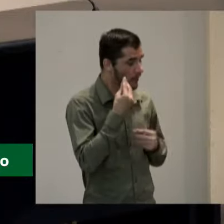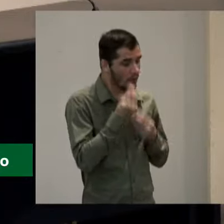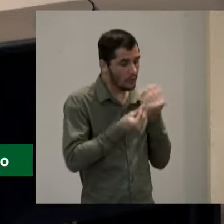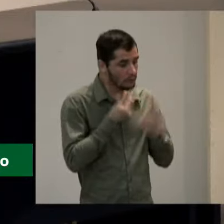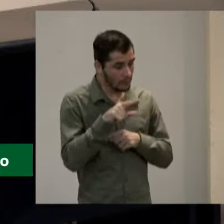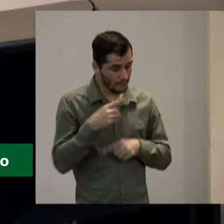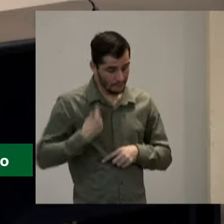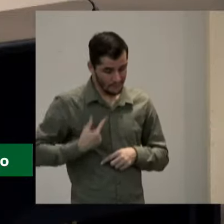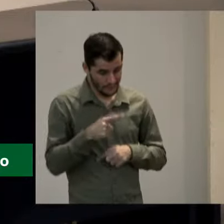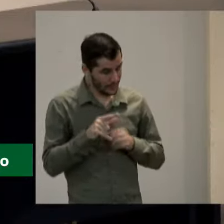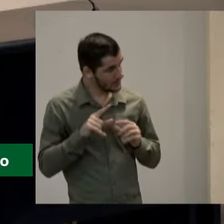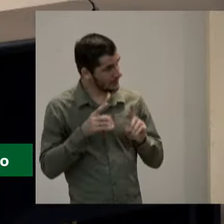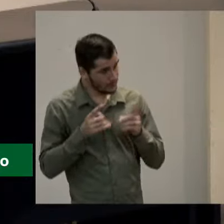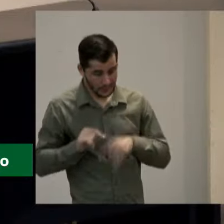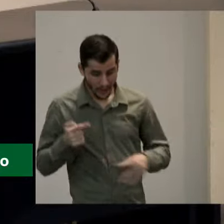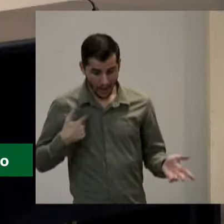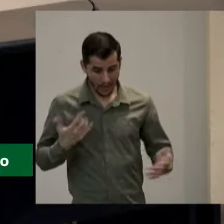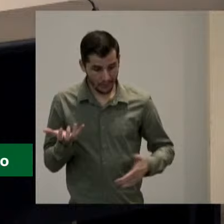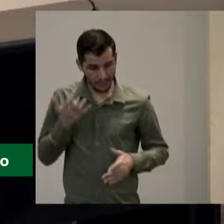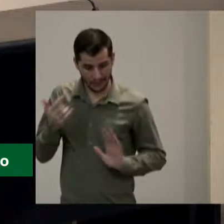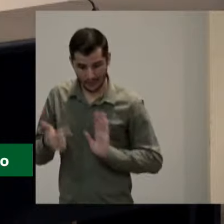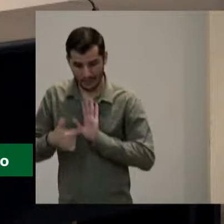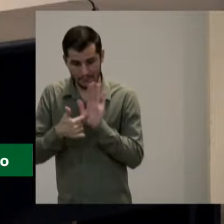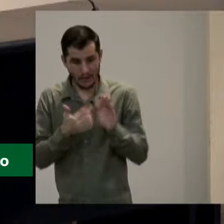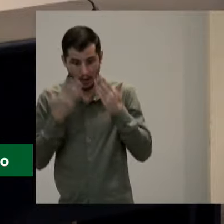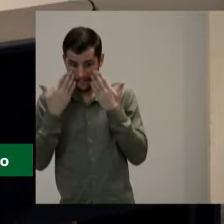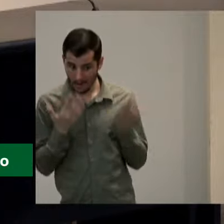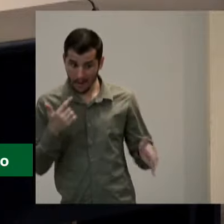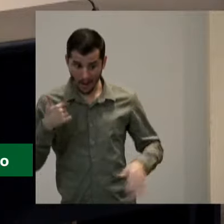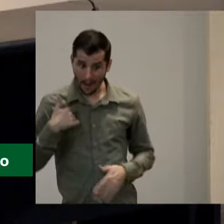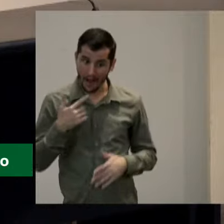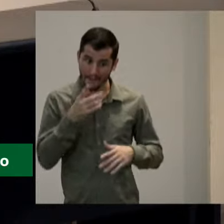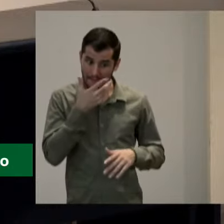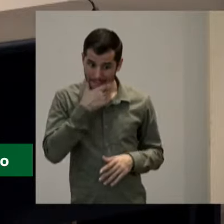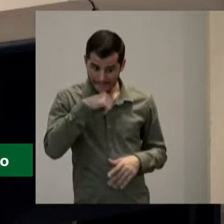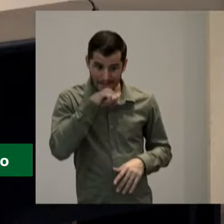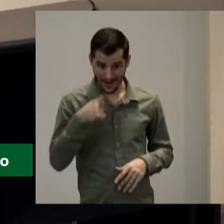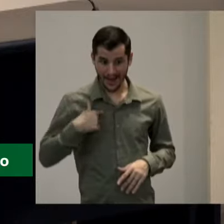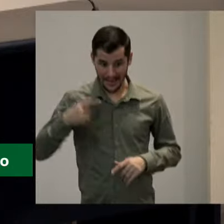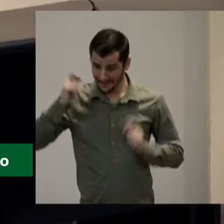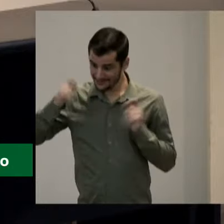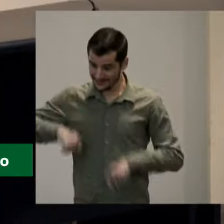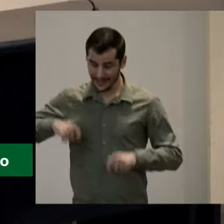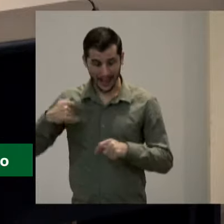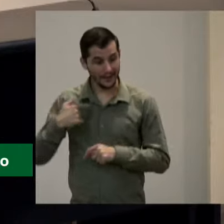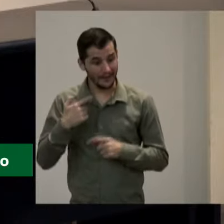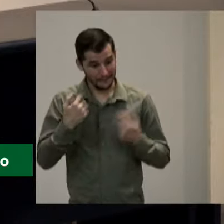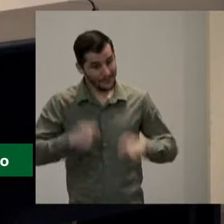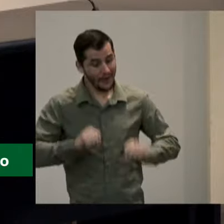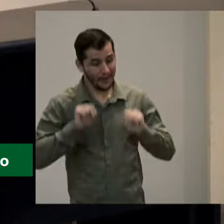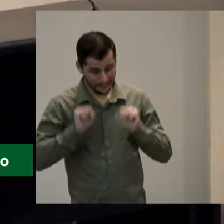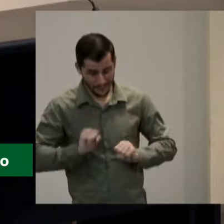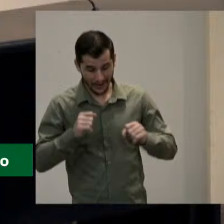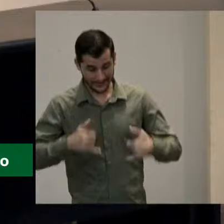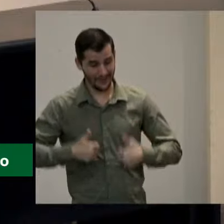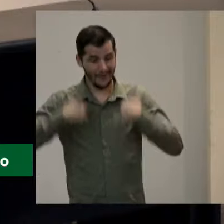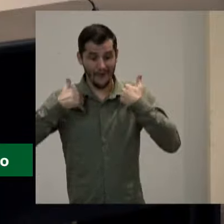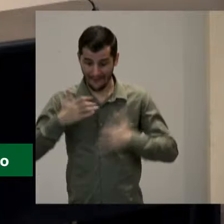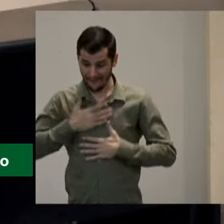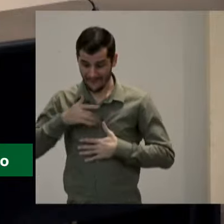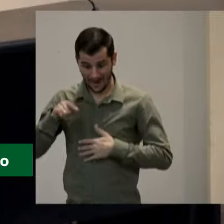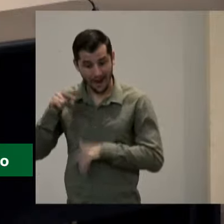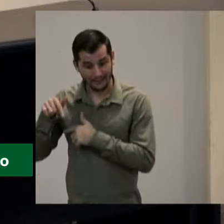só queria mostrar para o meu pai que eu era capaz. Que eu podia fazê-lo ter orgulho de mim. E eu ia. E eu plantava com meus